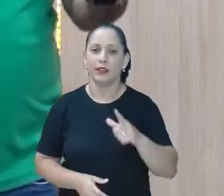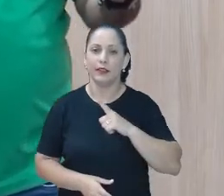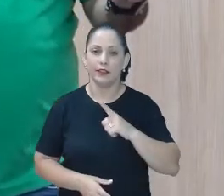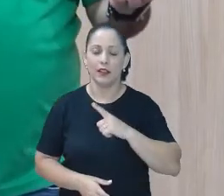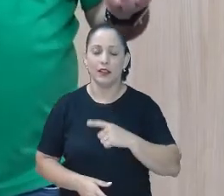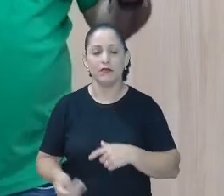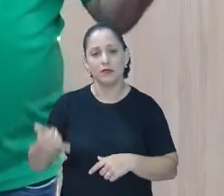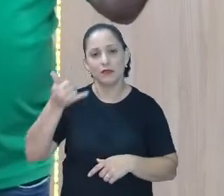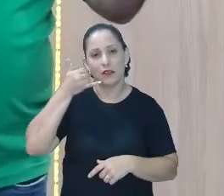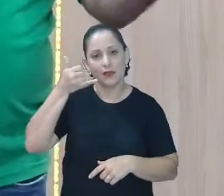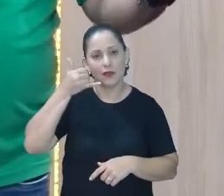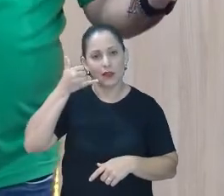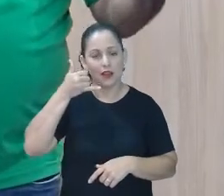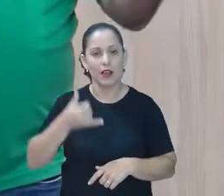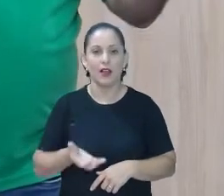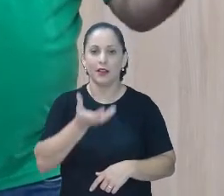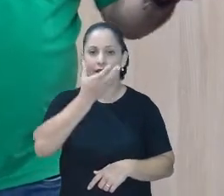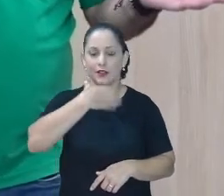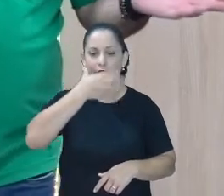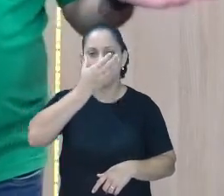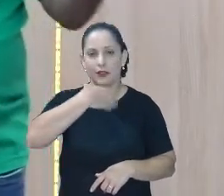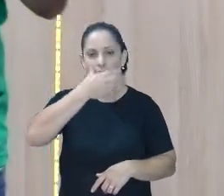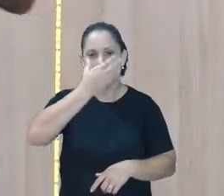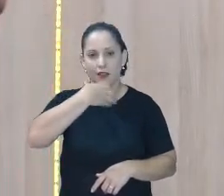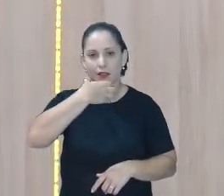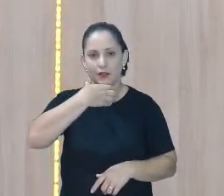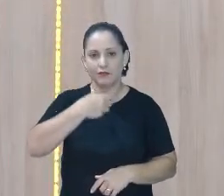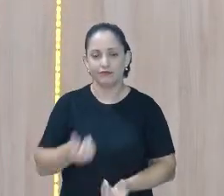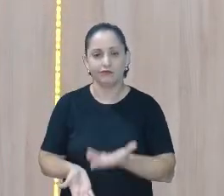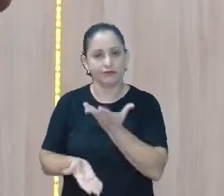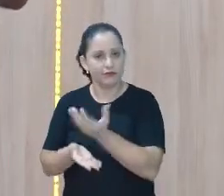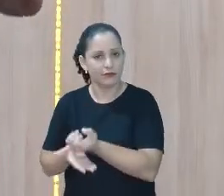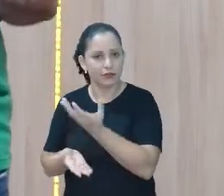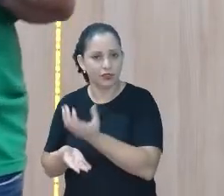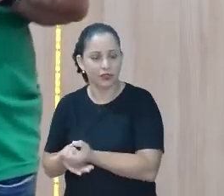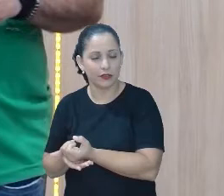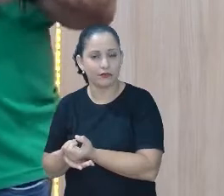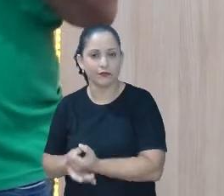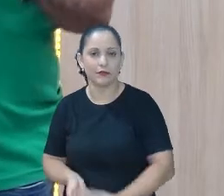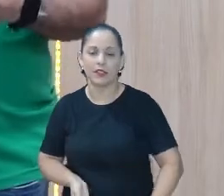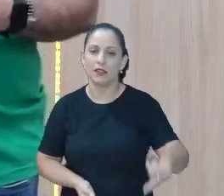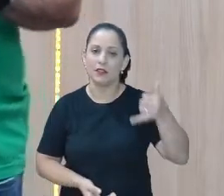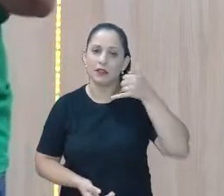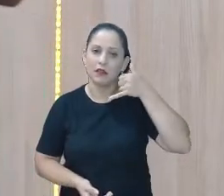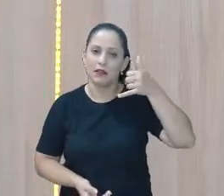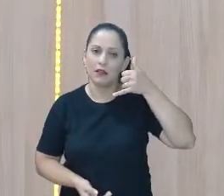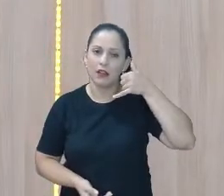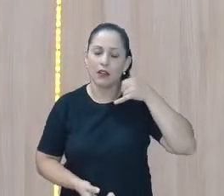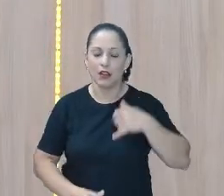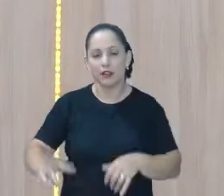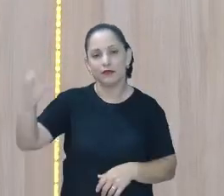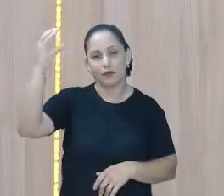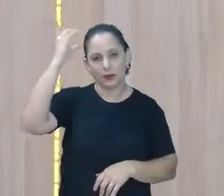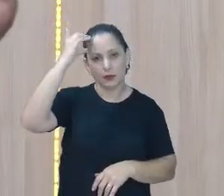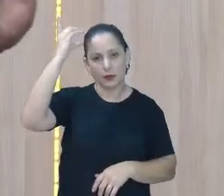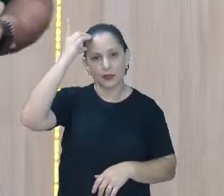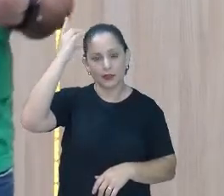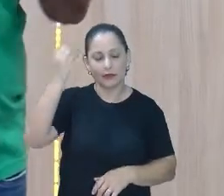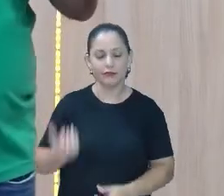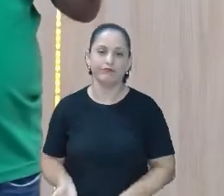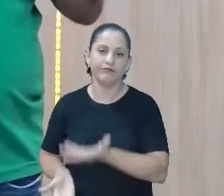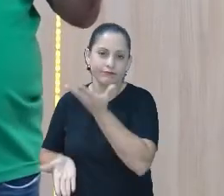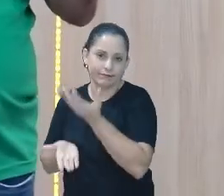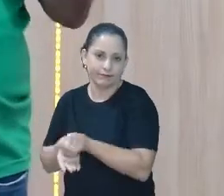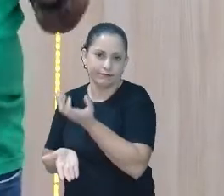sistema operacional do iOS, vai mandar você para a Apple Store. E se você tem um celular com o Android, vai mandar